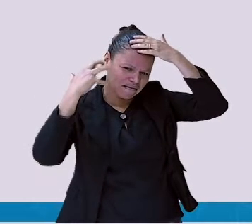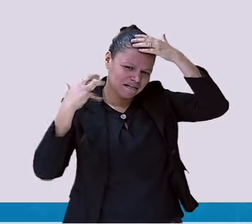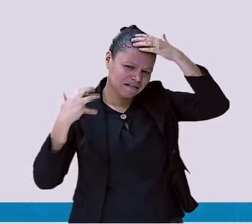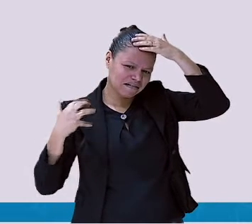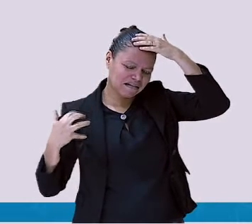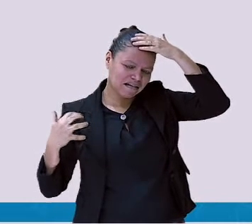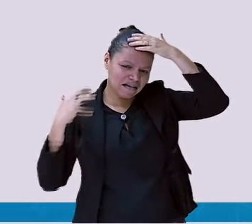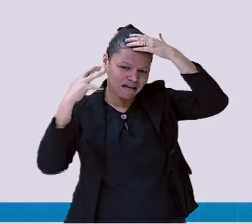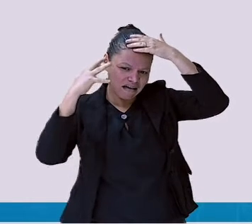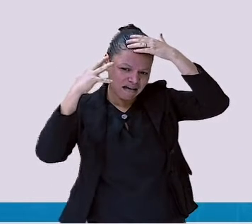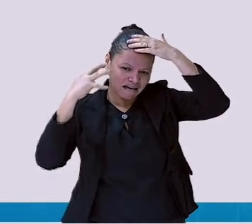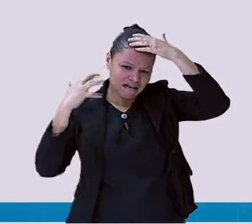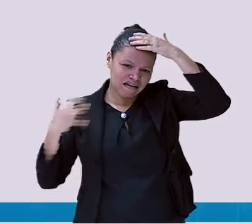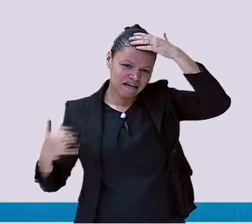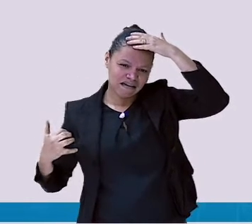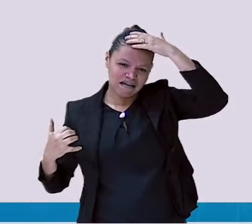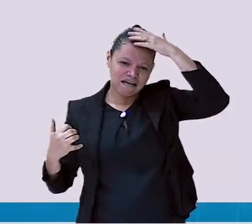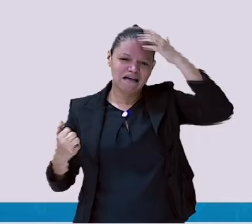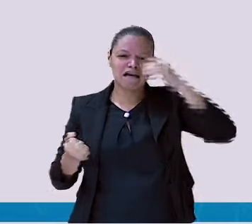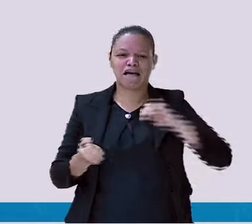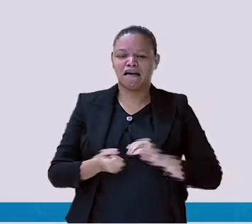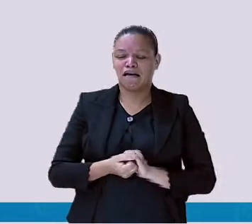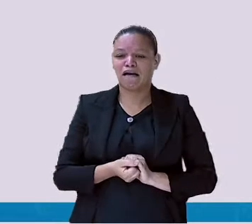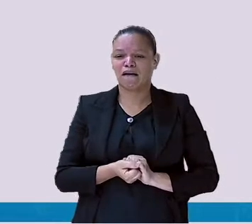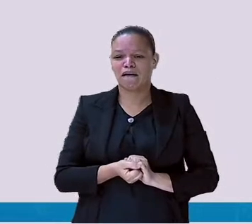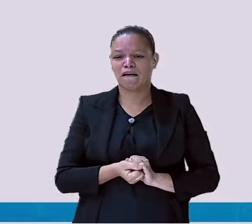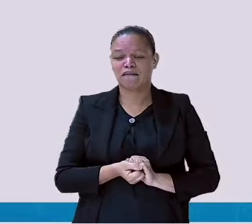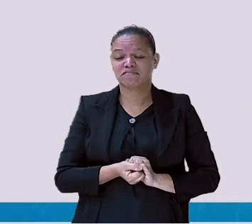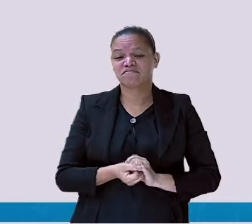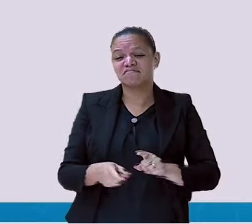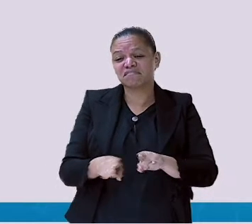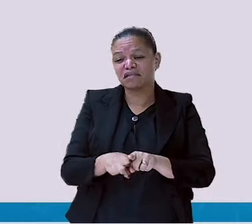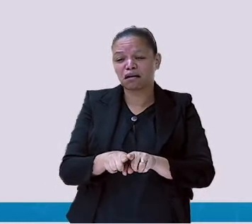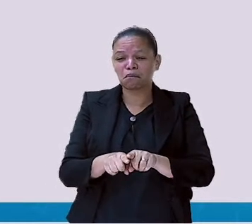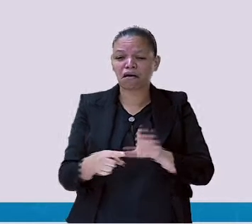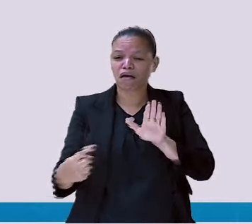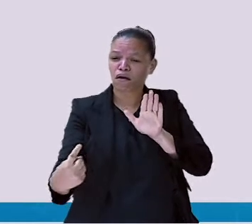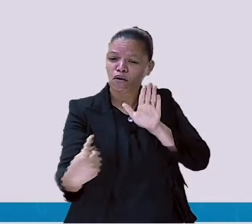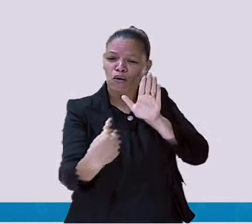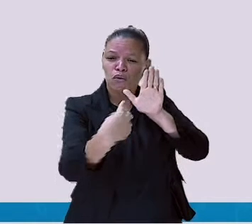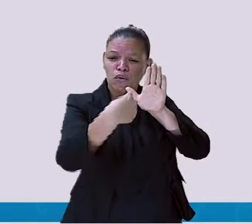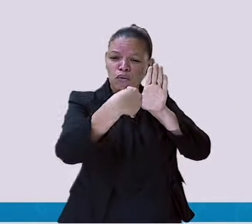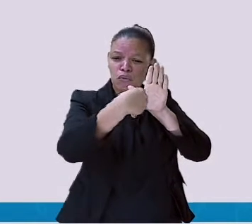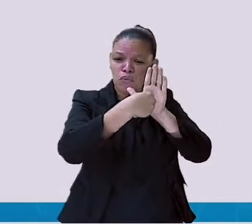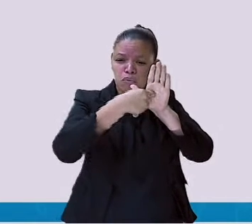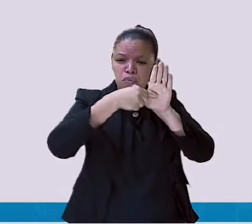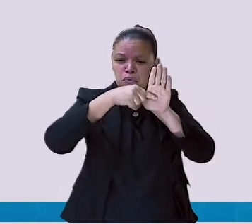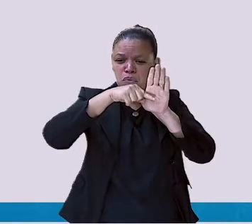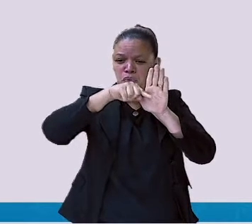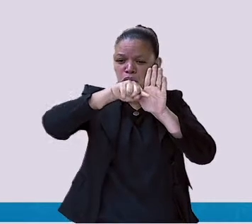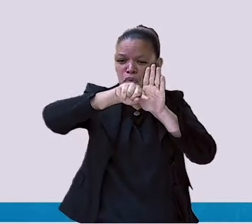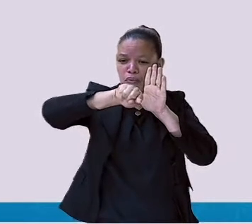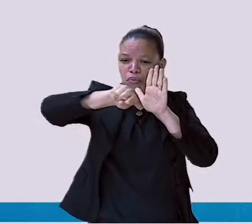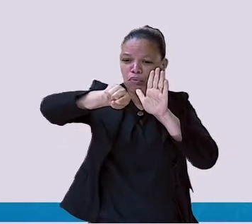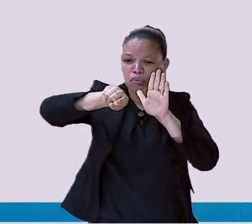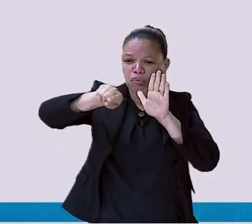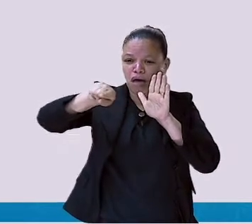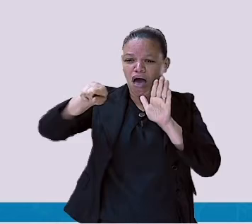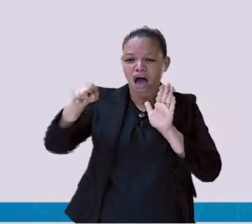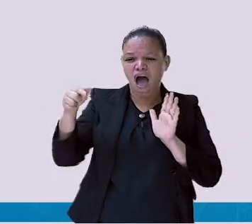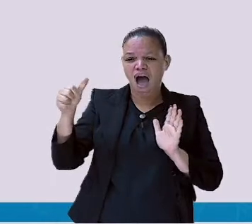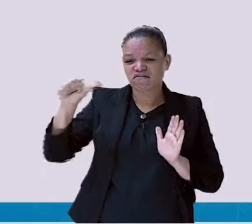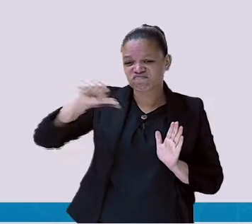constipação, baixa energia, você está sempre com cansaço, diarreia, então a